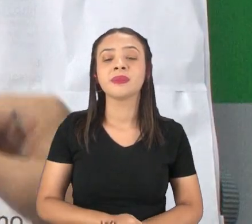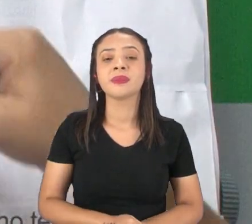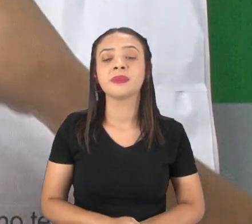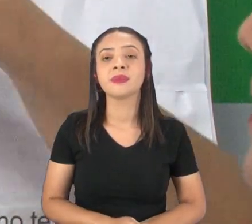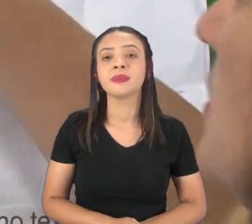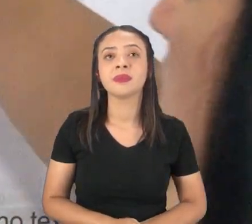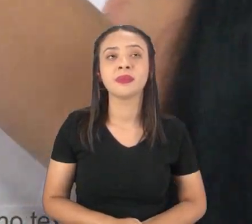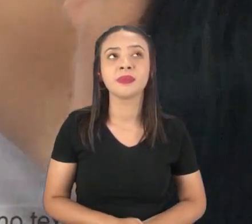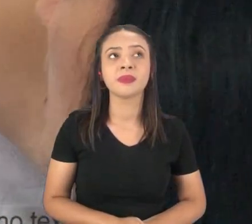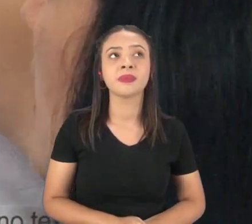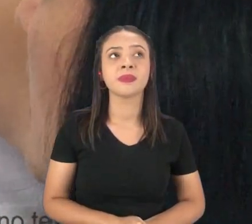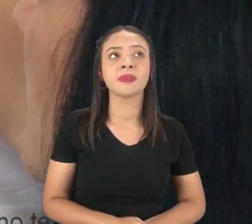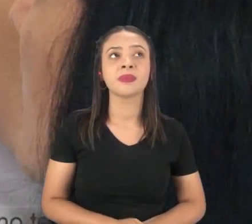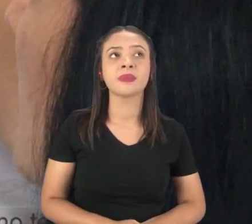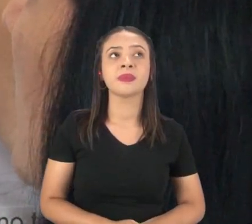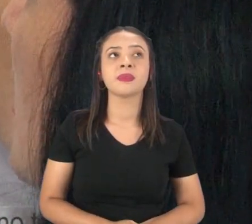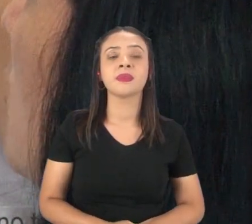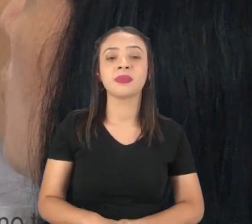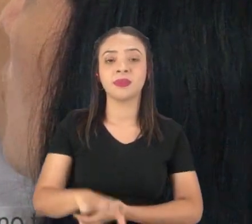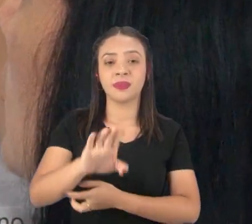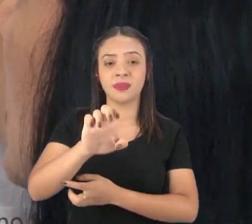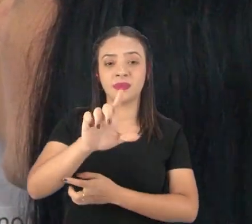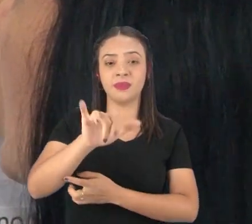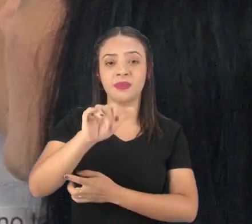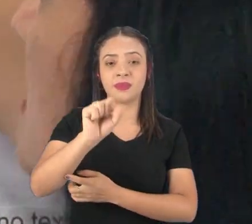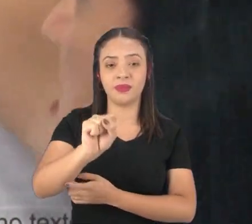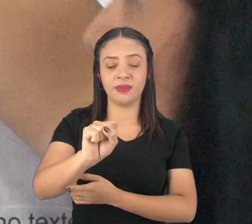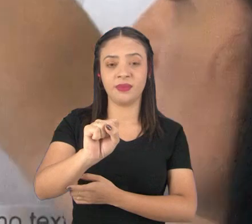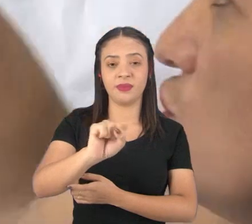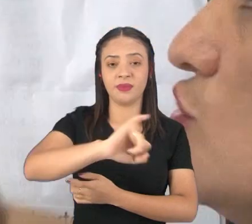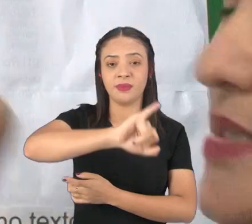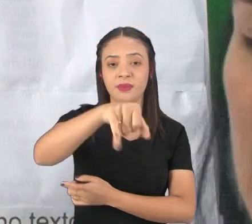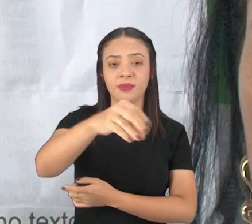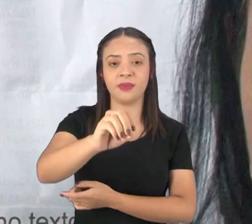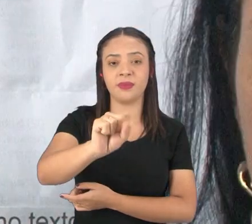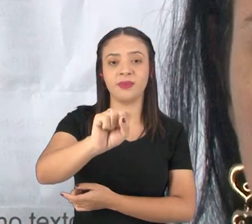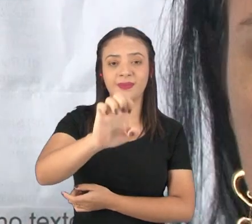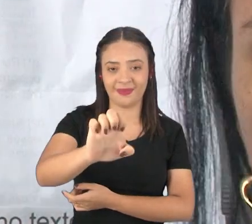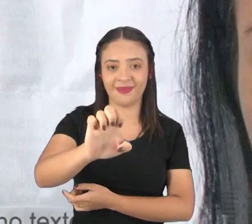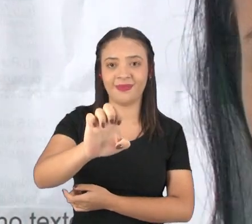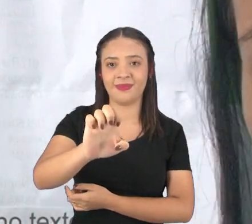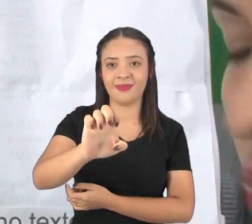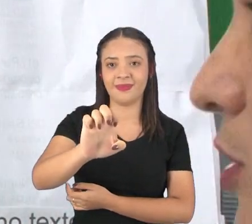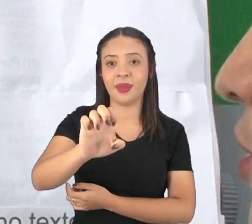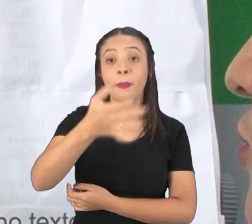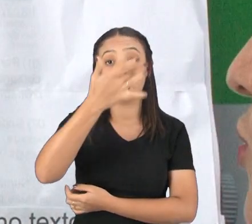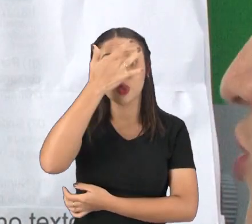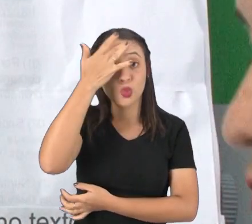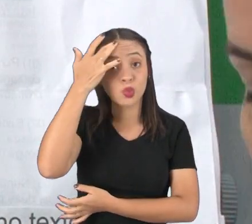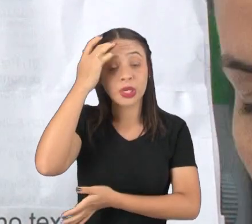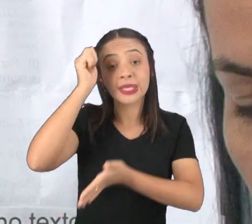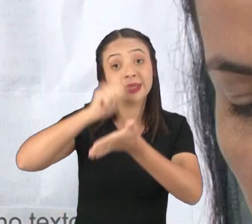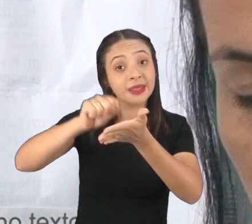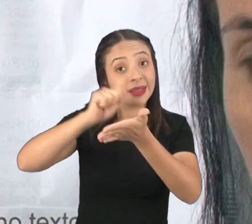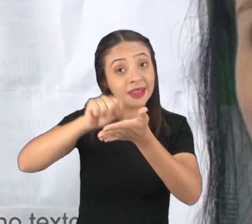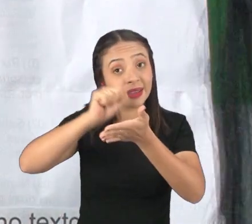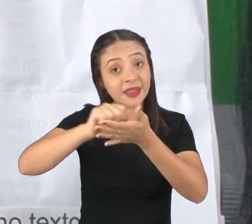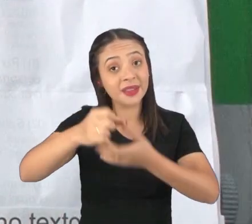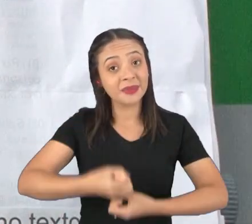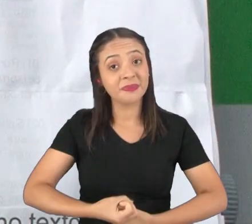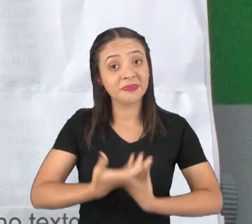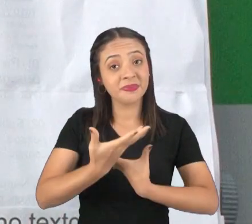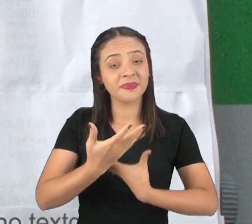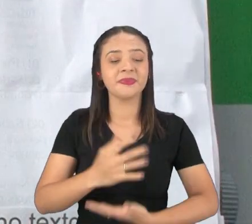poema, né? É do Elias José. Esse é o autor do nosso poema.